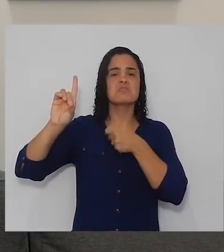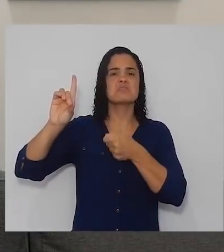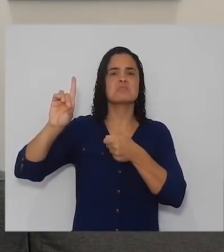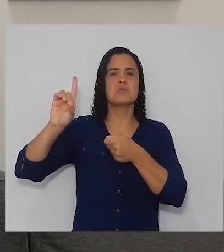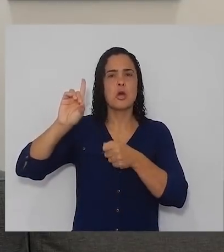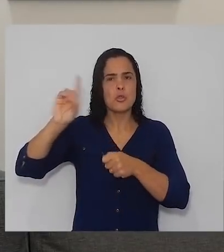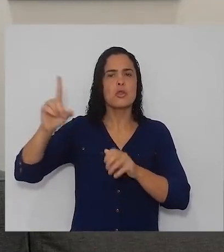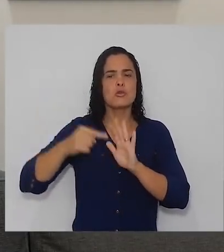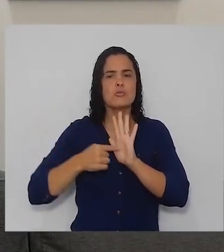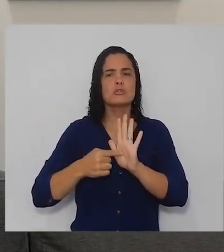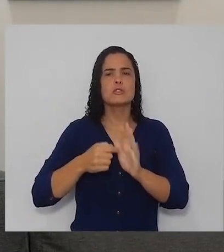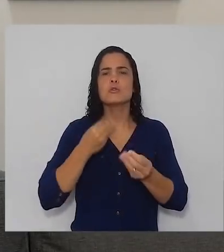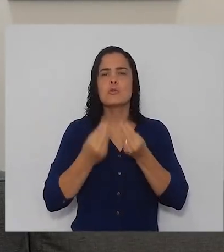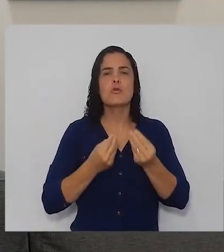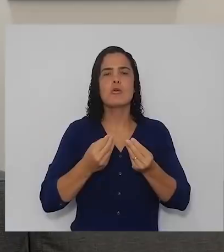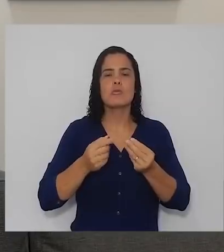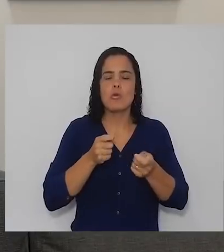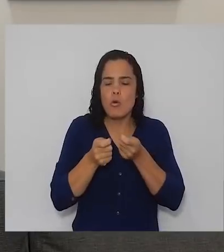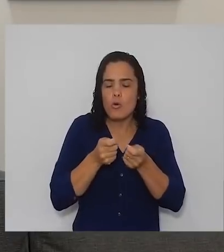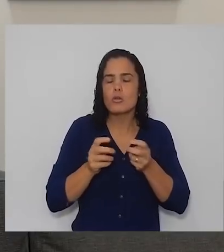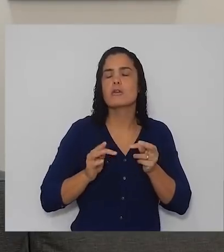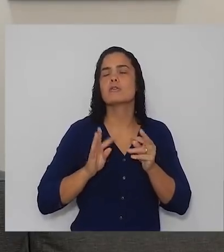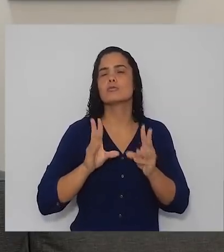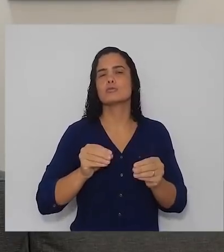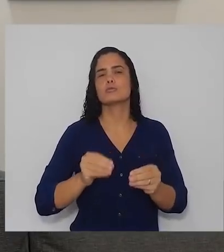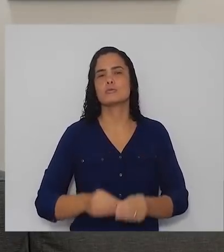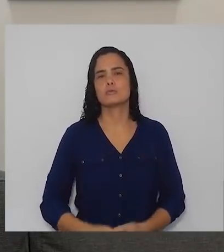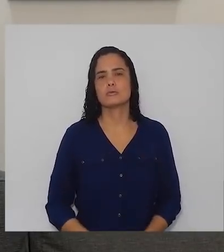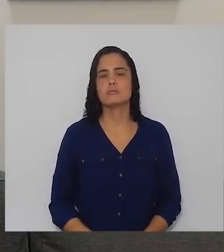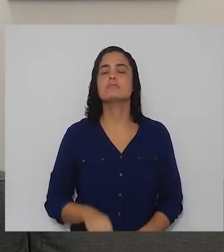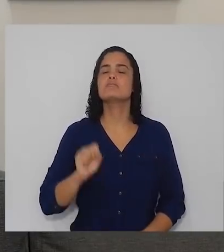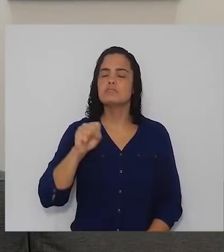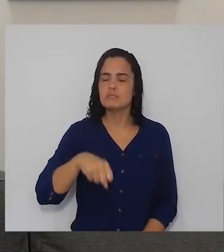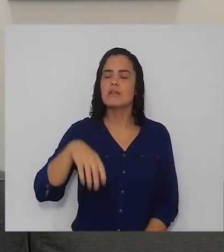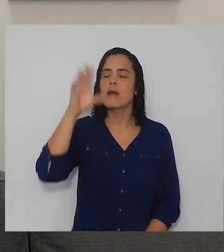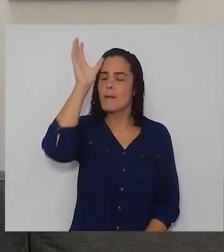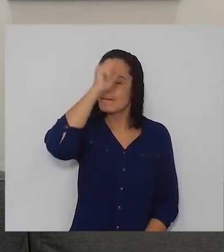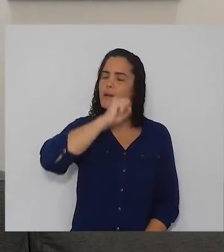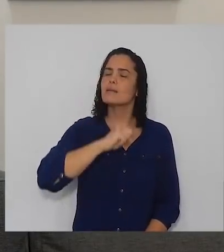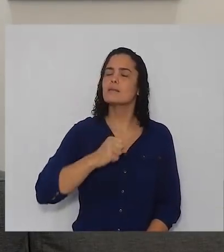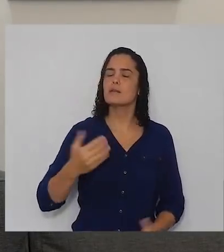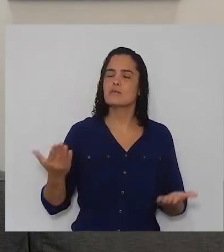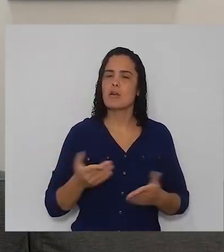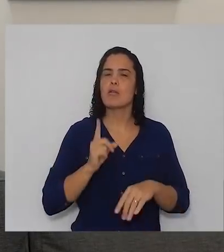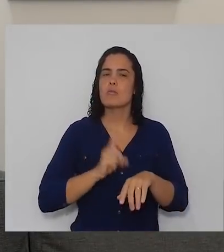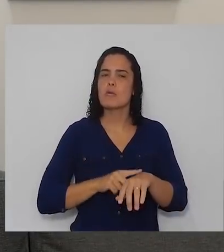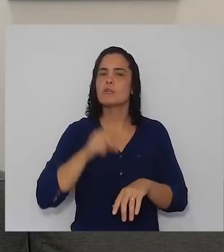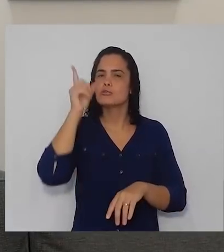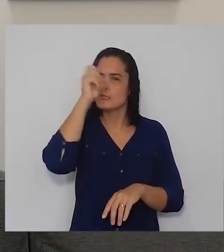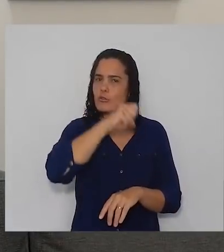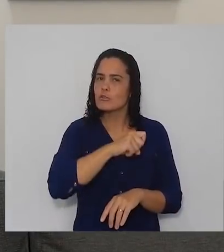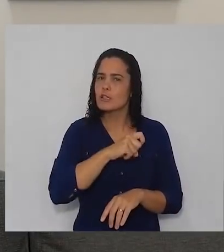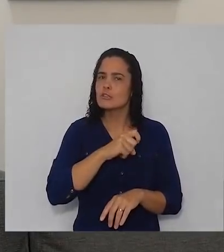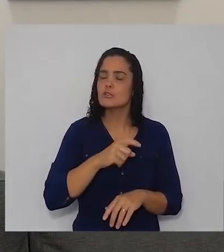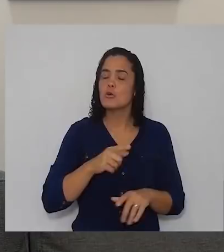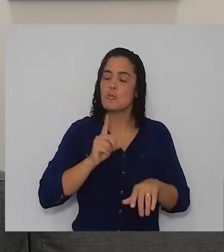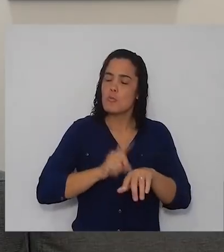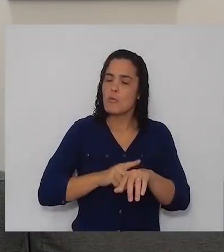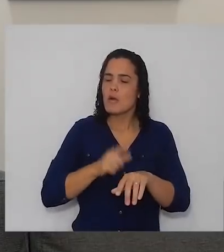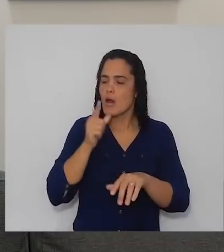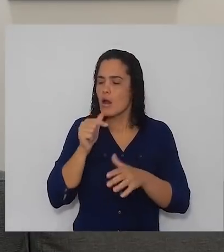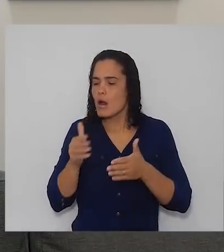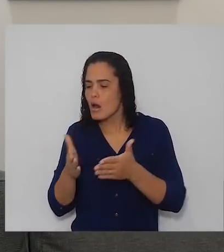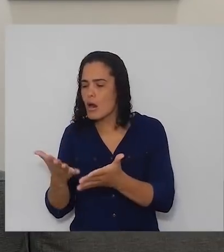ele possui e quem ele é? Sim, são as lições que nós podemos tirar de um tempo de riachos secos.